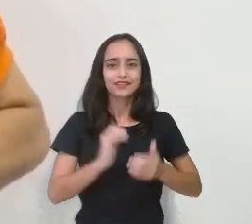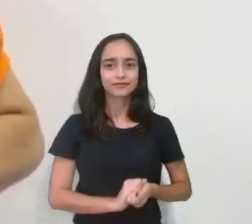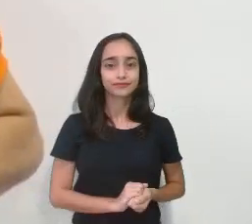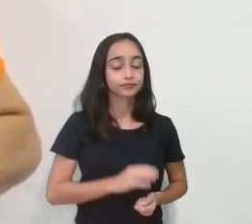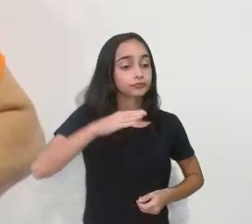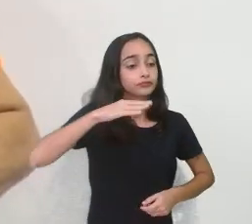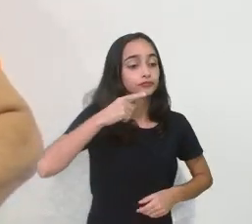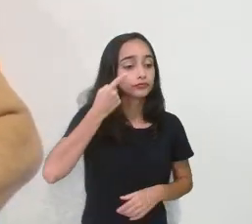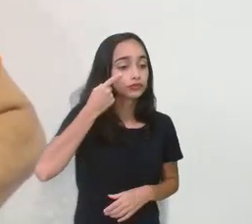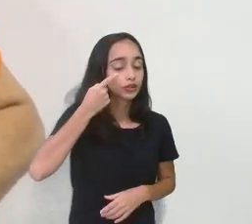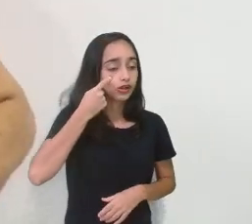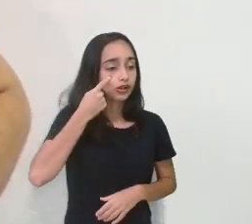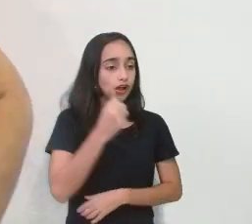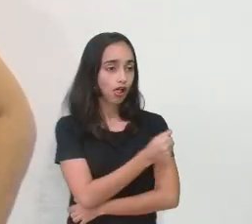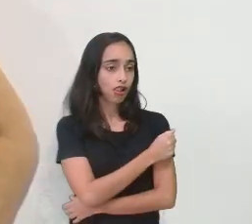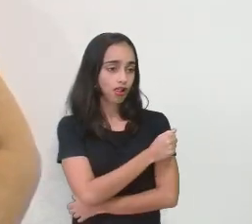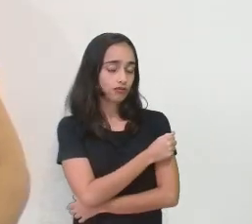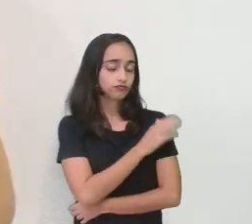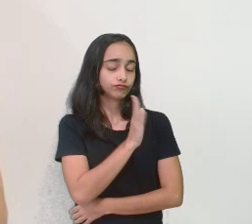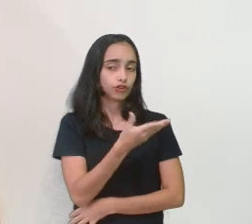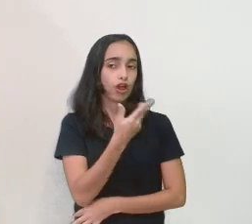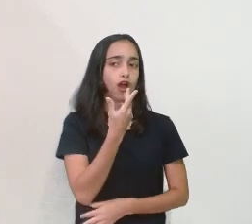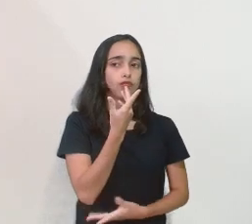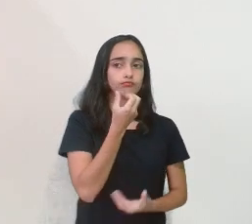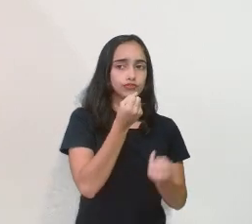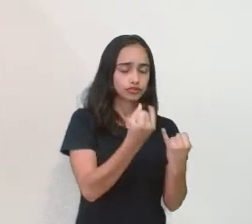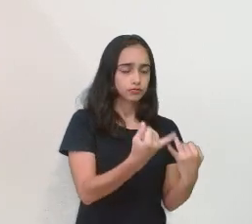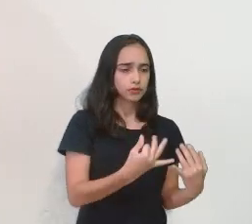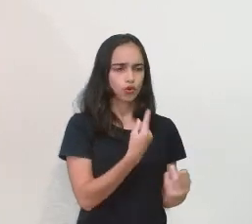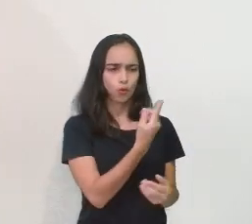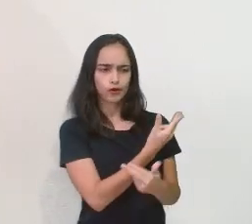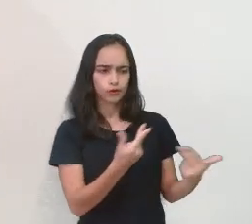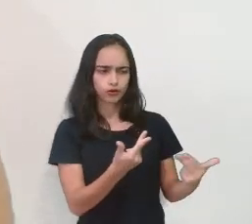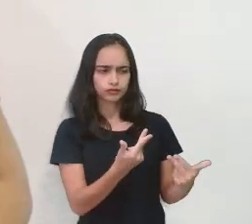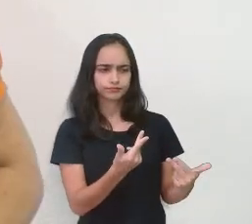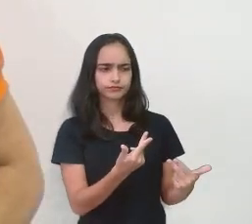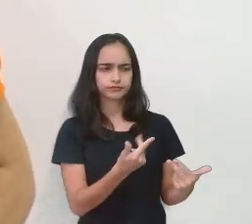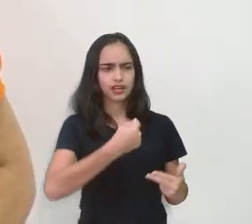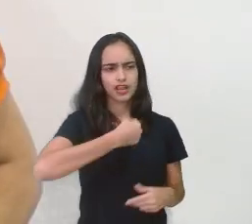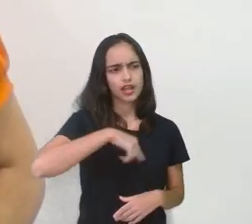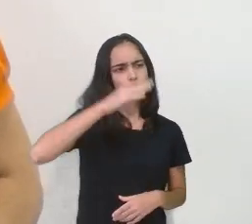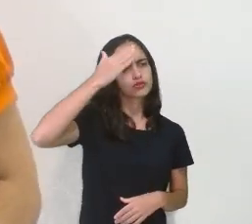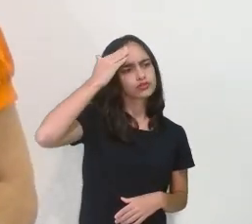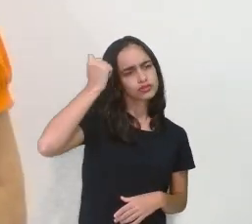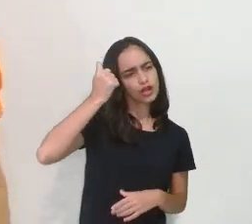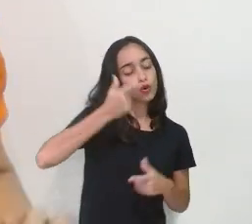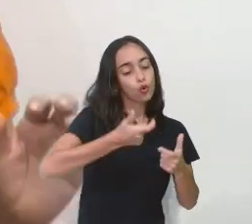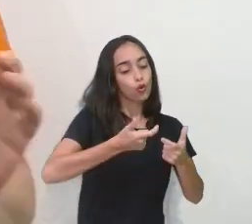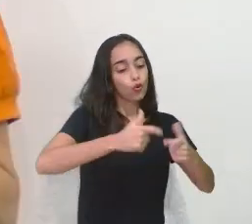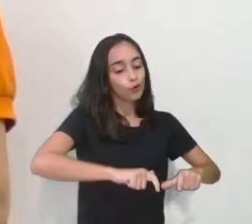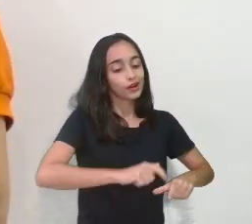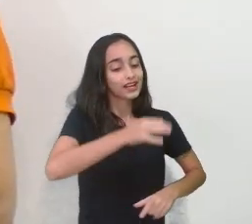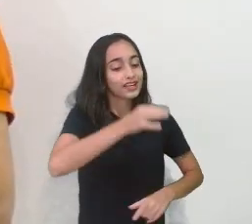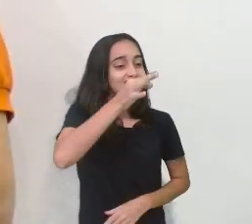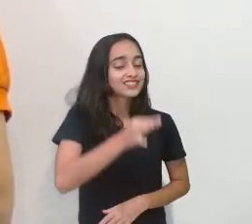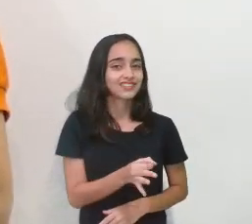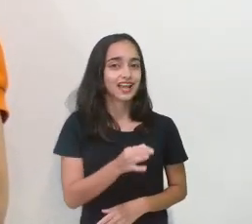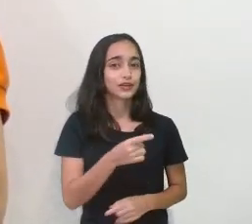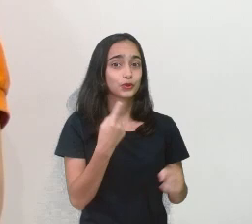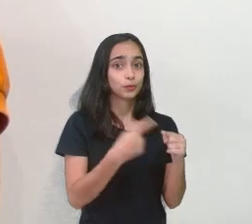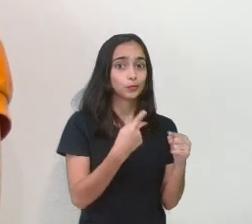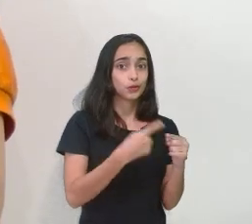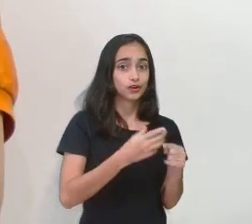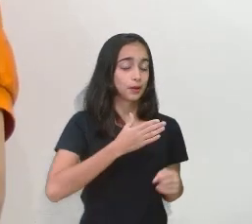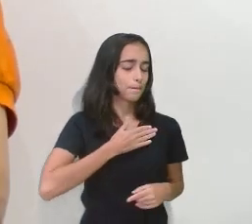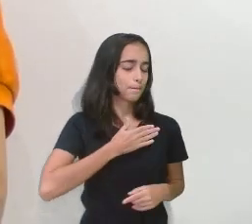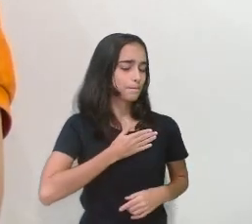cara. Sim. Ele disse assim que eu sei, né, ele sabe, no caso, o endereço dele bem direitinho, que a vovó sempre está